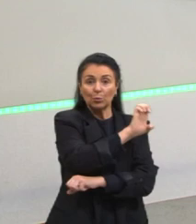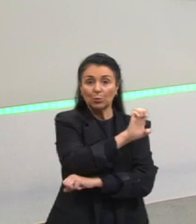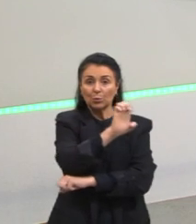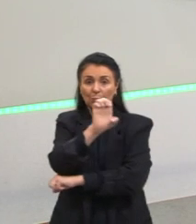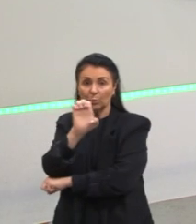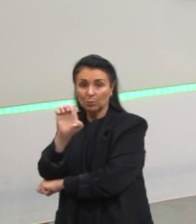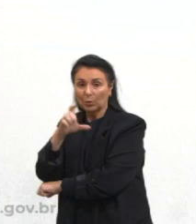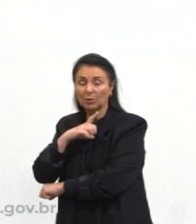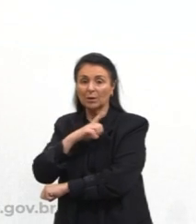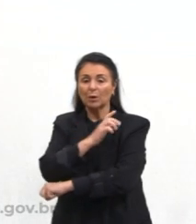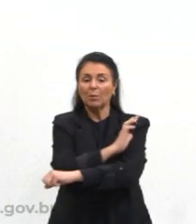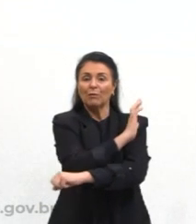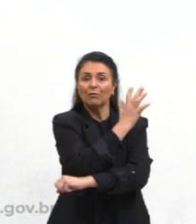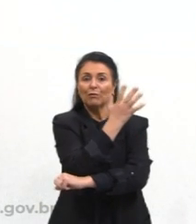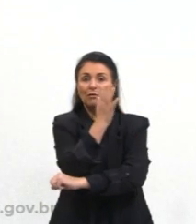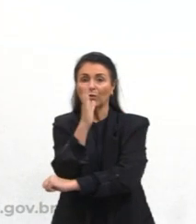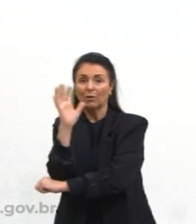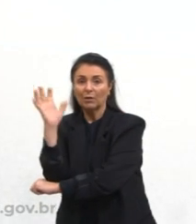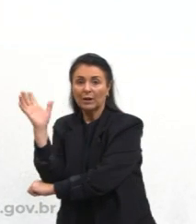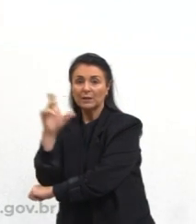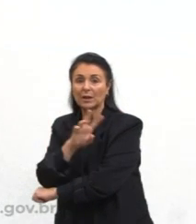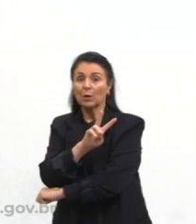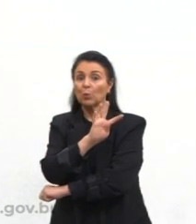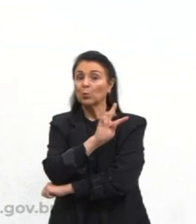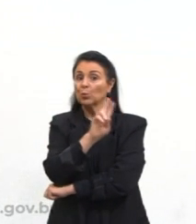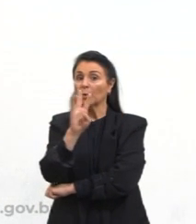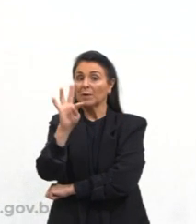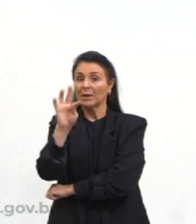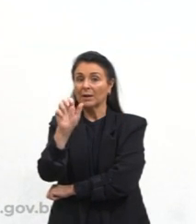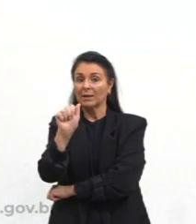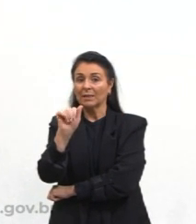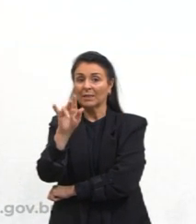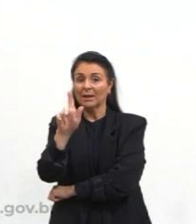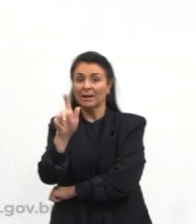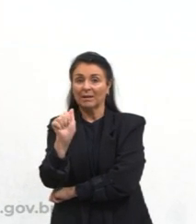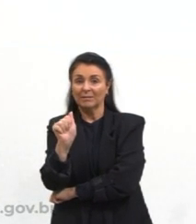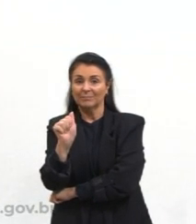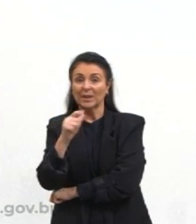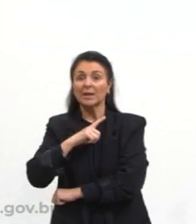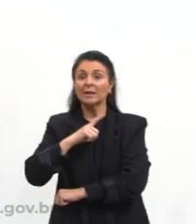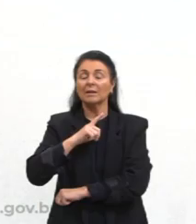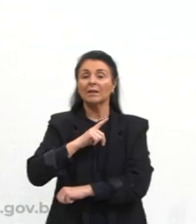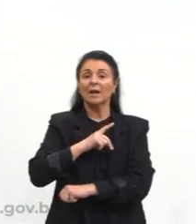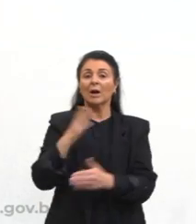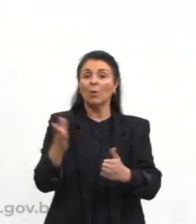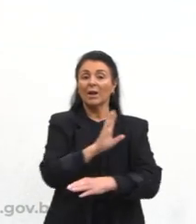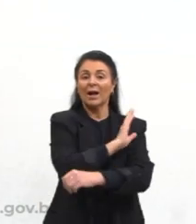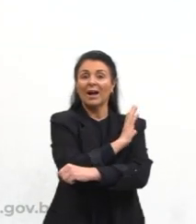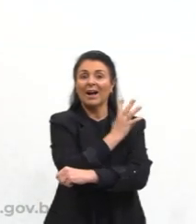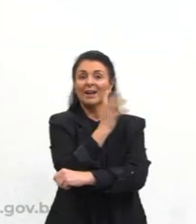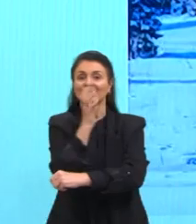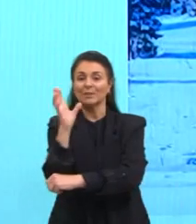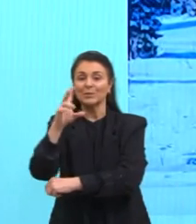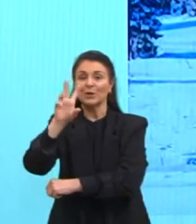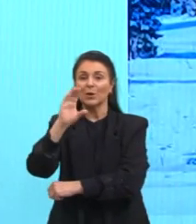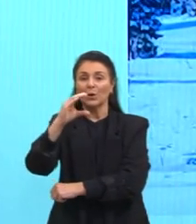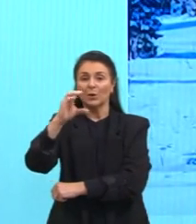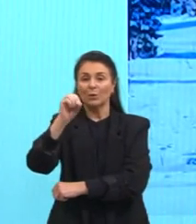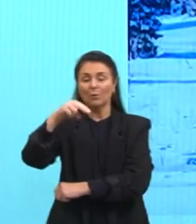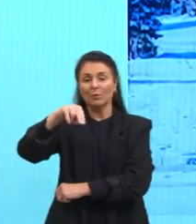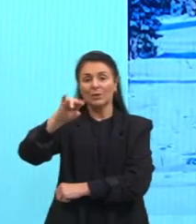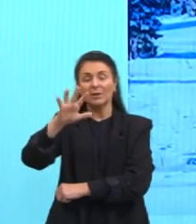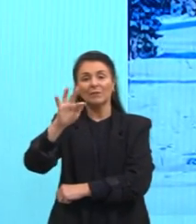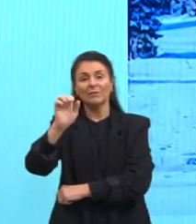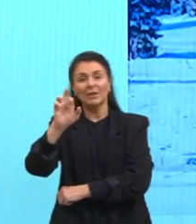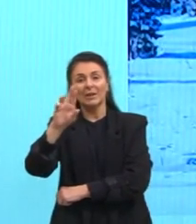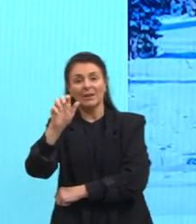Taiga é uma floresta homogênea formada por conífera que conífera gurizada ó Nessa são árvores que parecem cores são